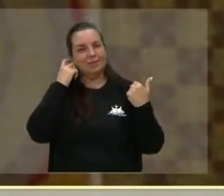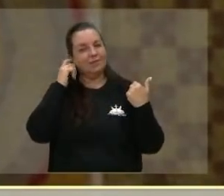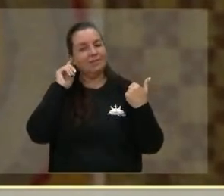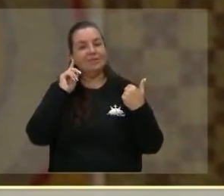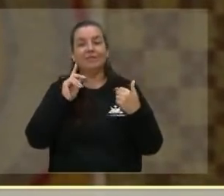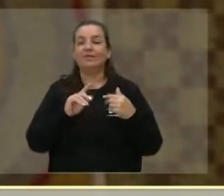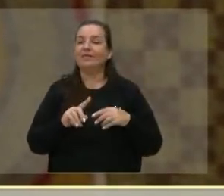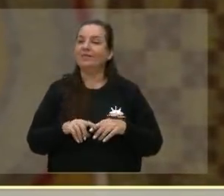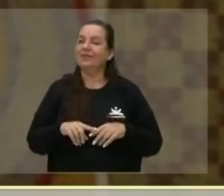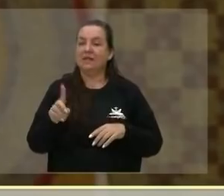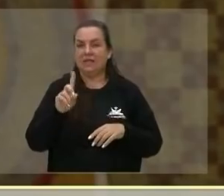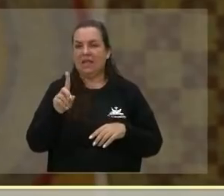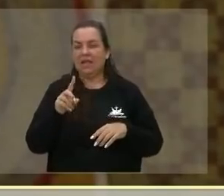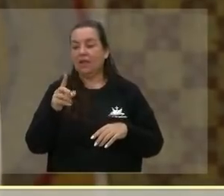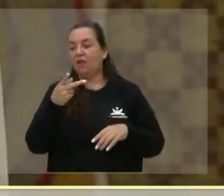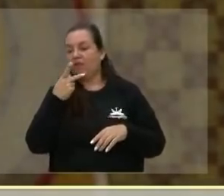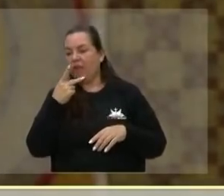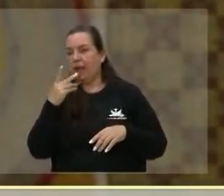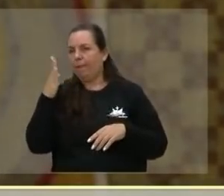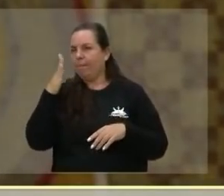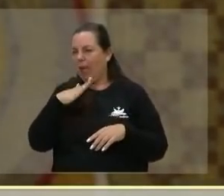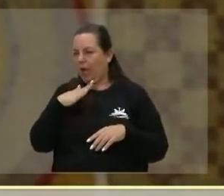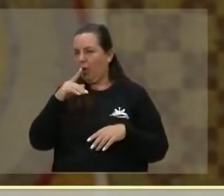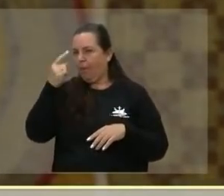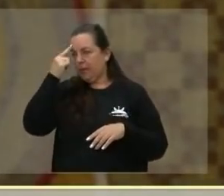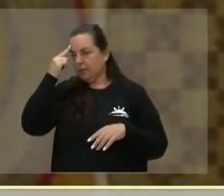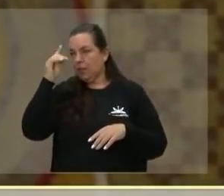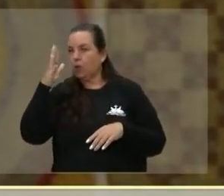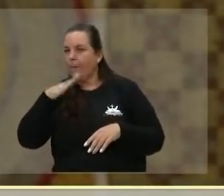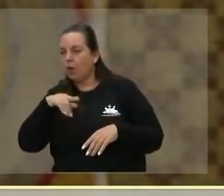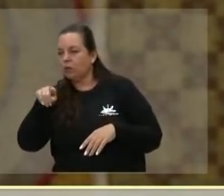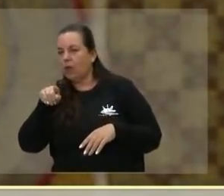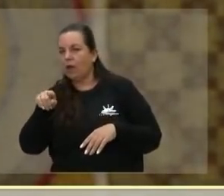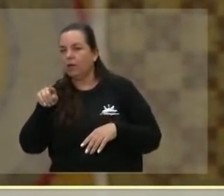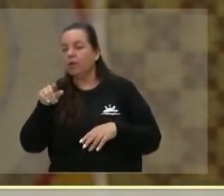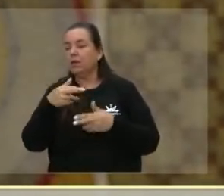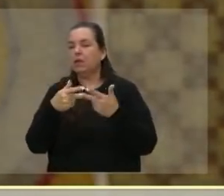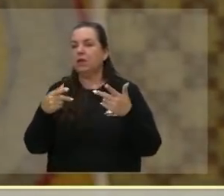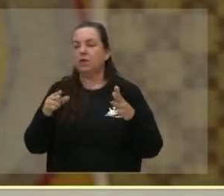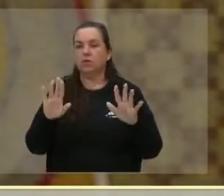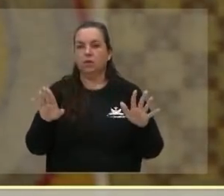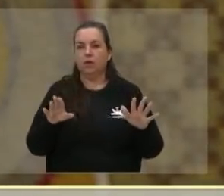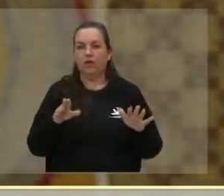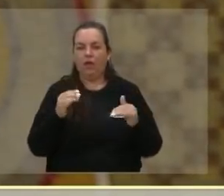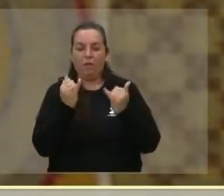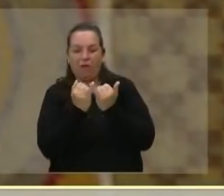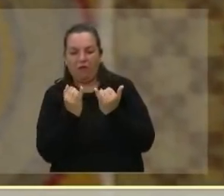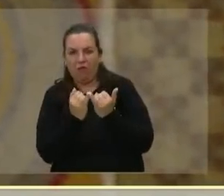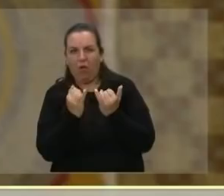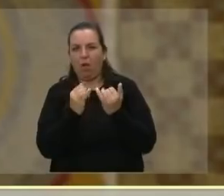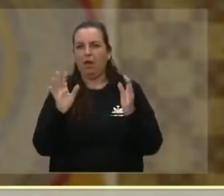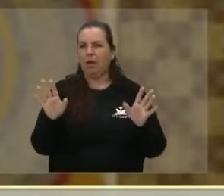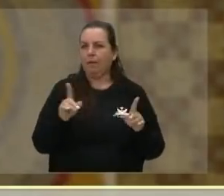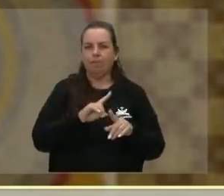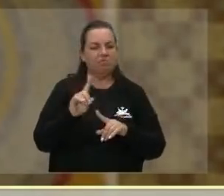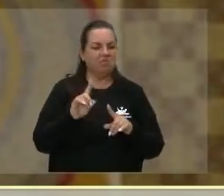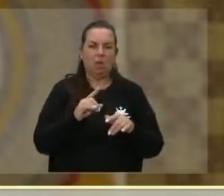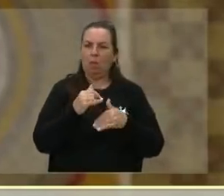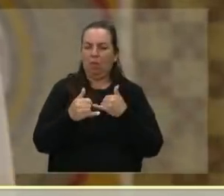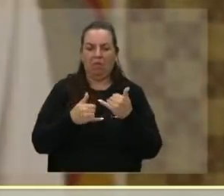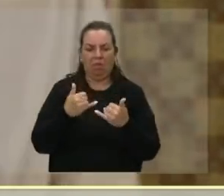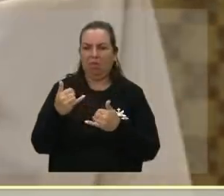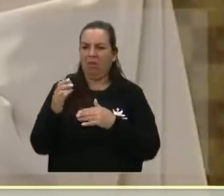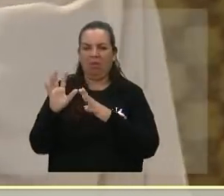e ela já não vai com alícia ela não vai com mimimi ela não vai comer xerico